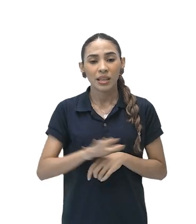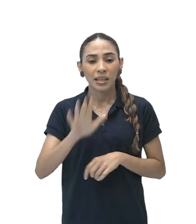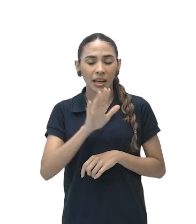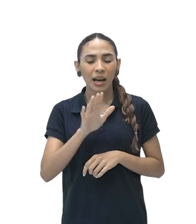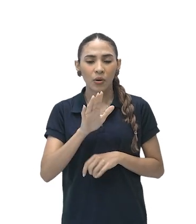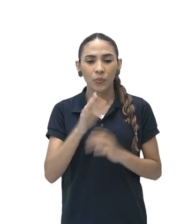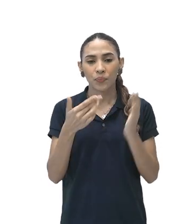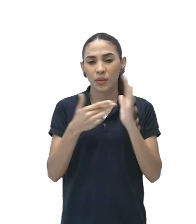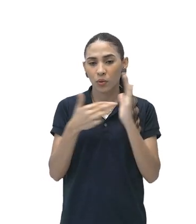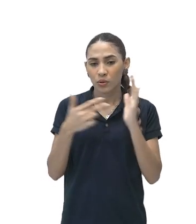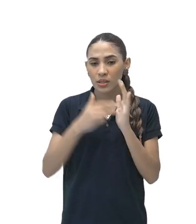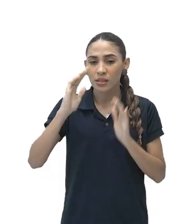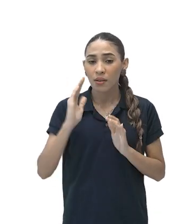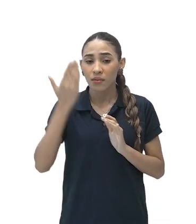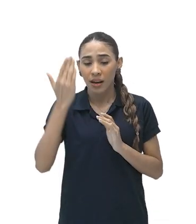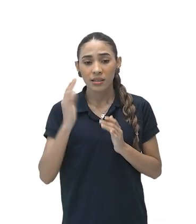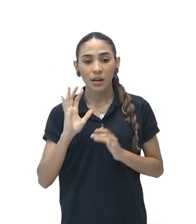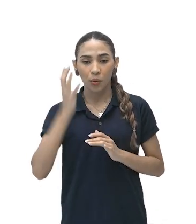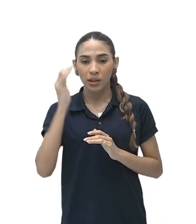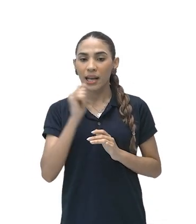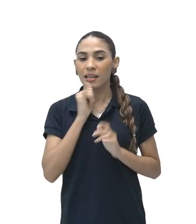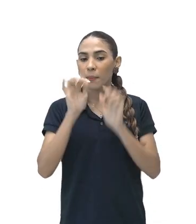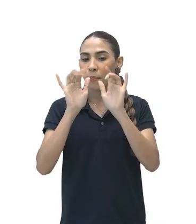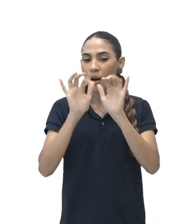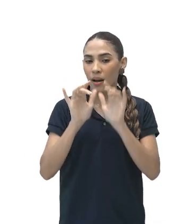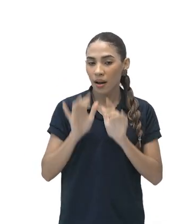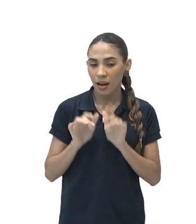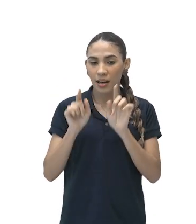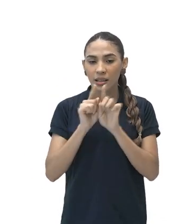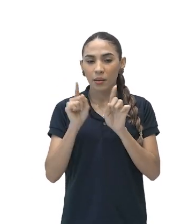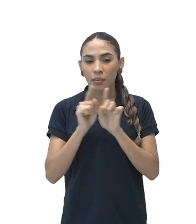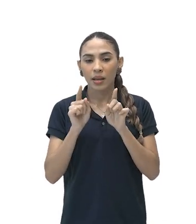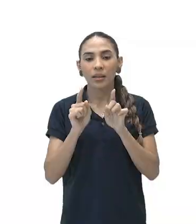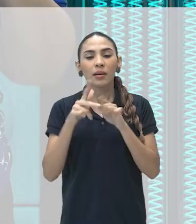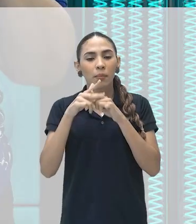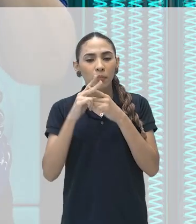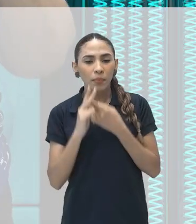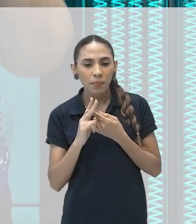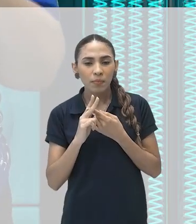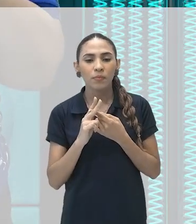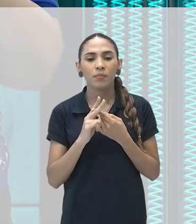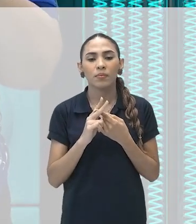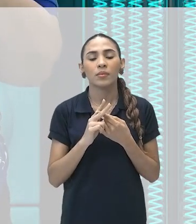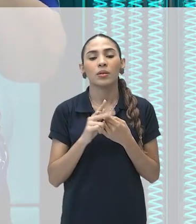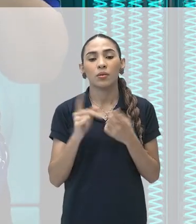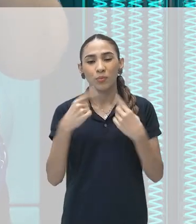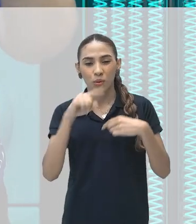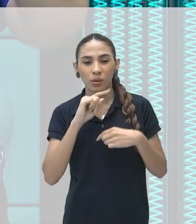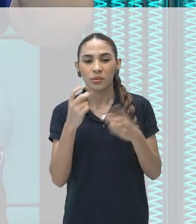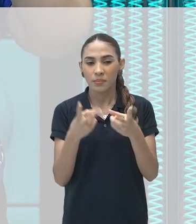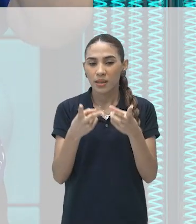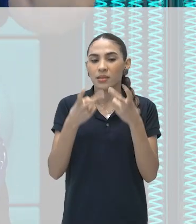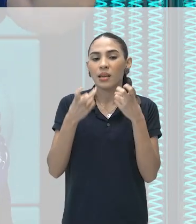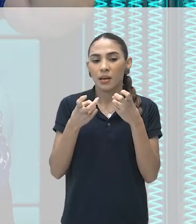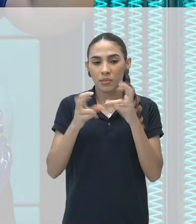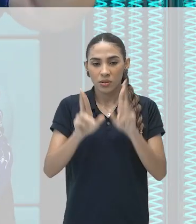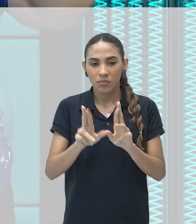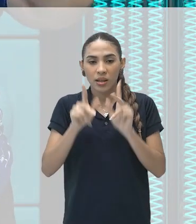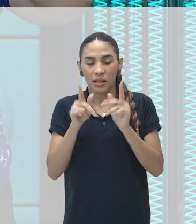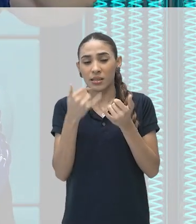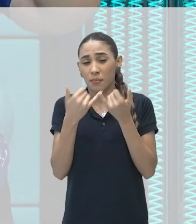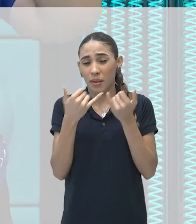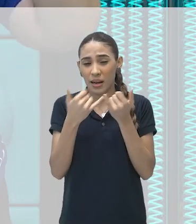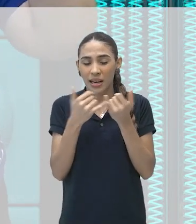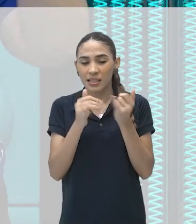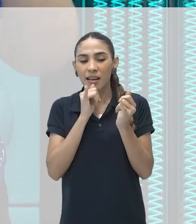isso acontece. Erros de digitação, erros de formatação, a gente percebe a diferença, né? Ali parece que são